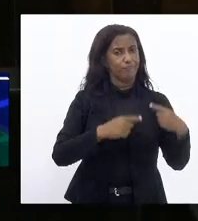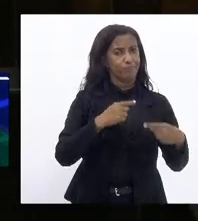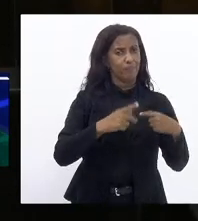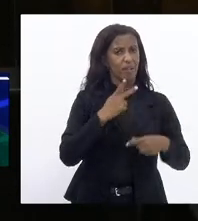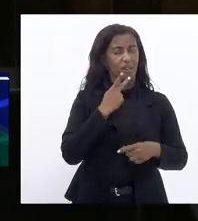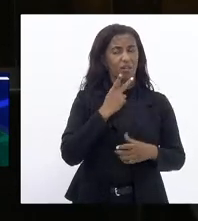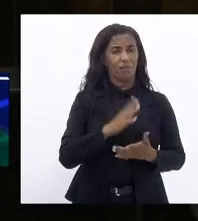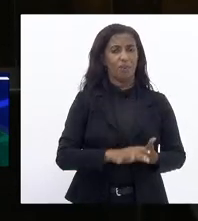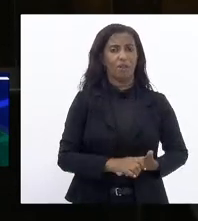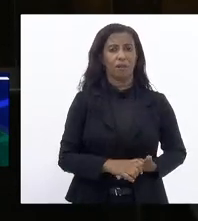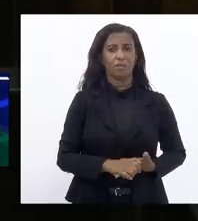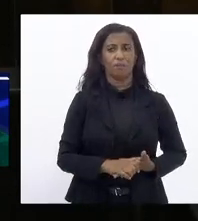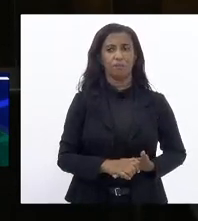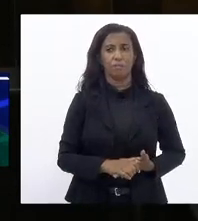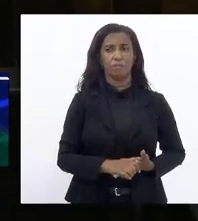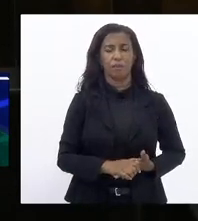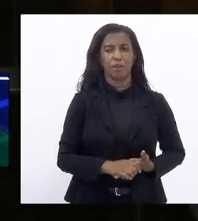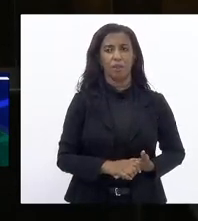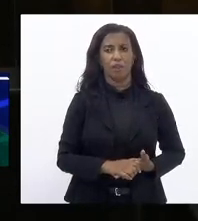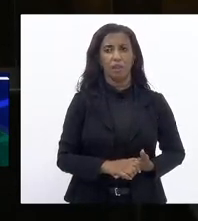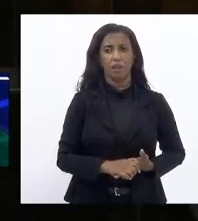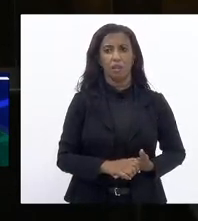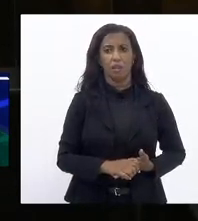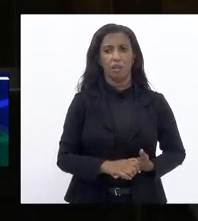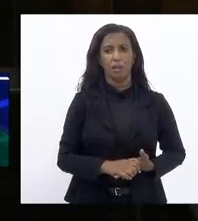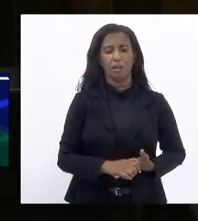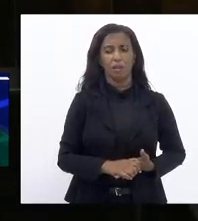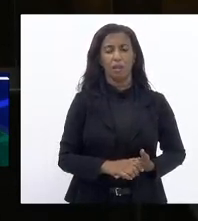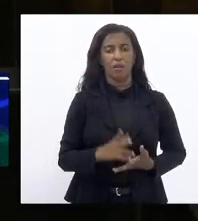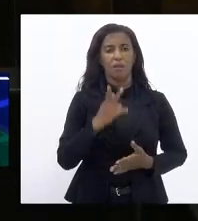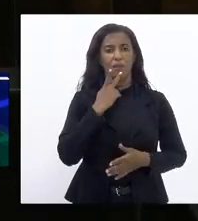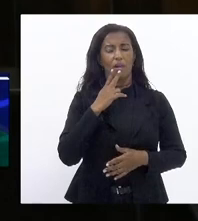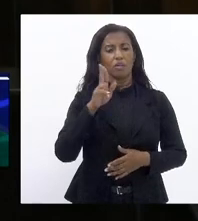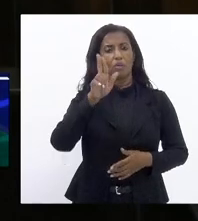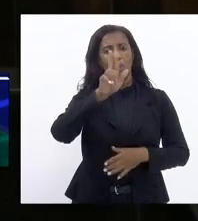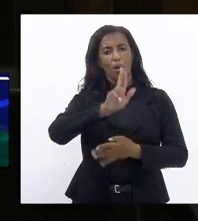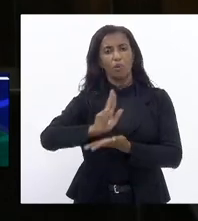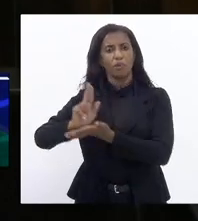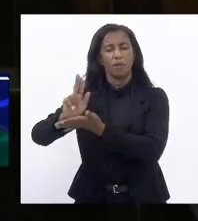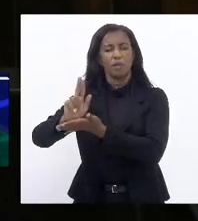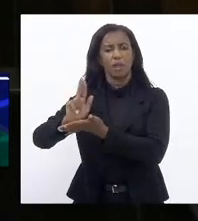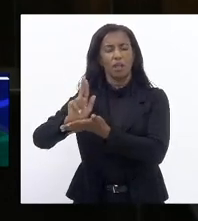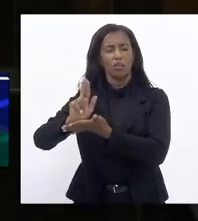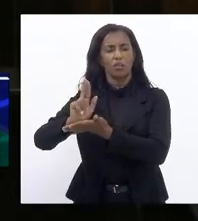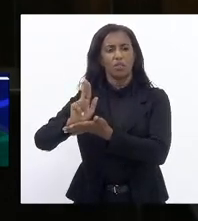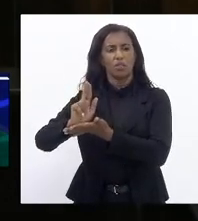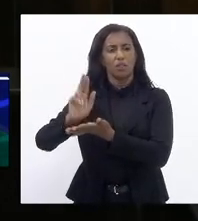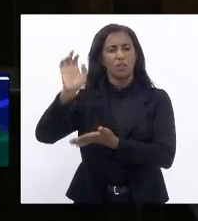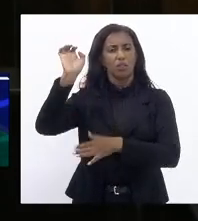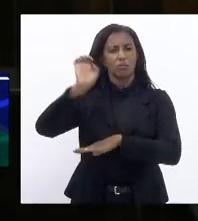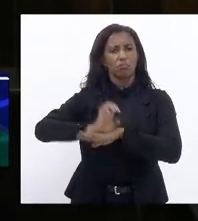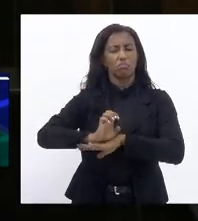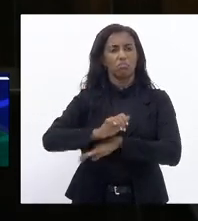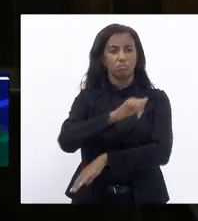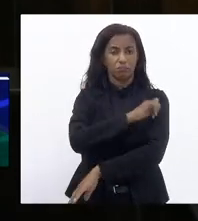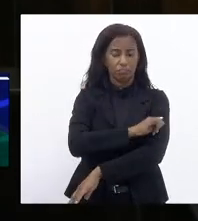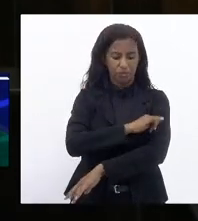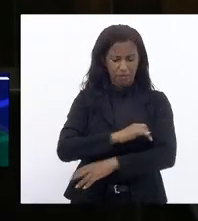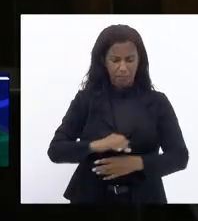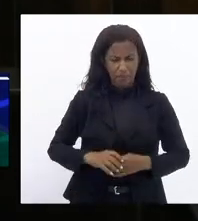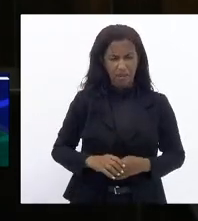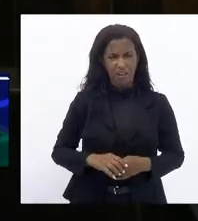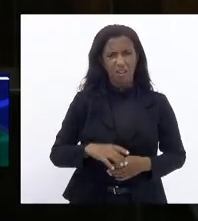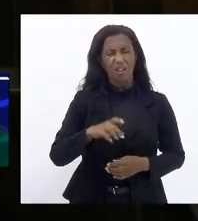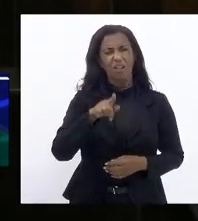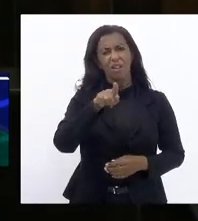a extinção da Universidade Estadual do Rio de Janeiro. Mas, deputado, você quer extinguir